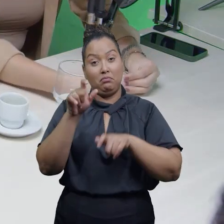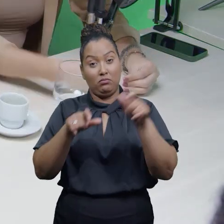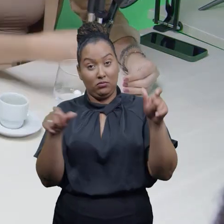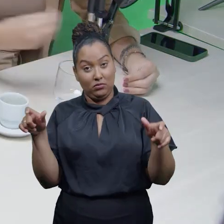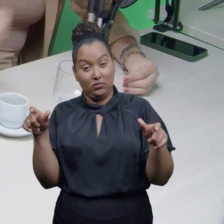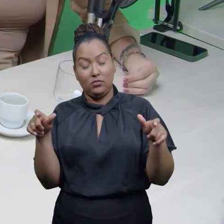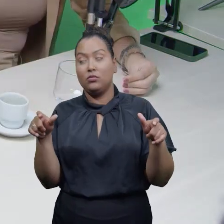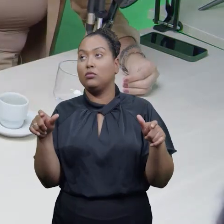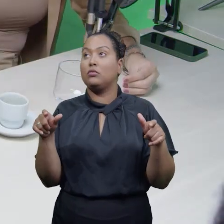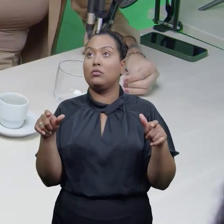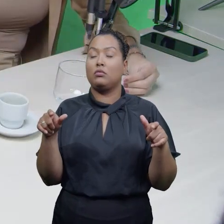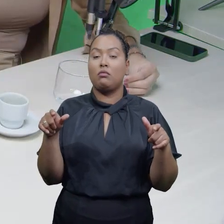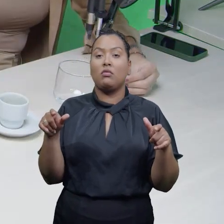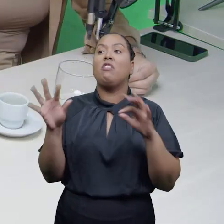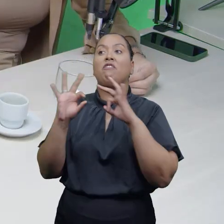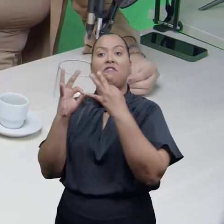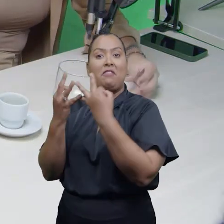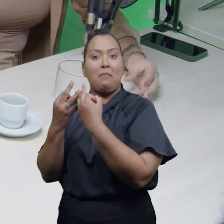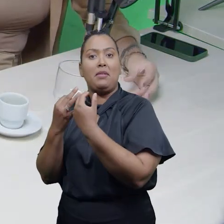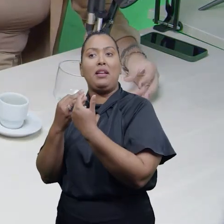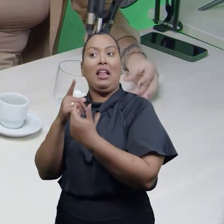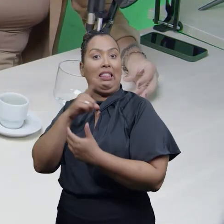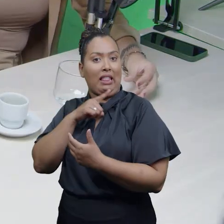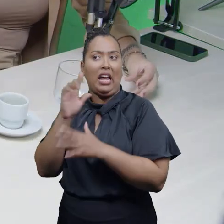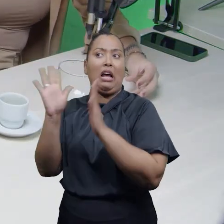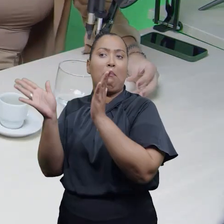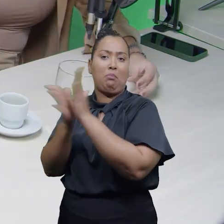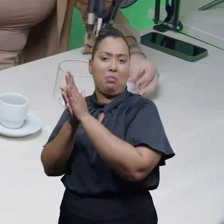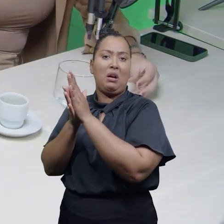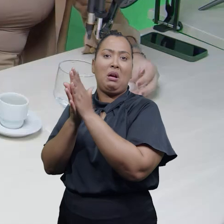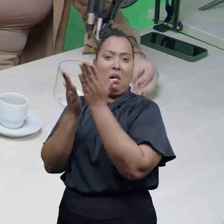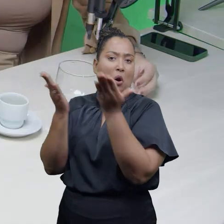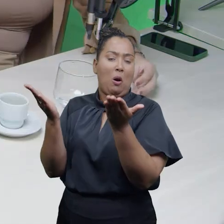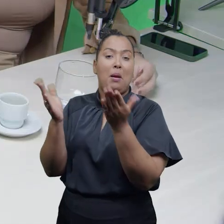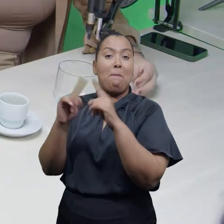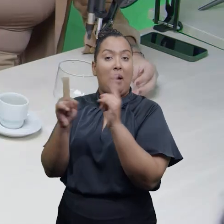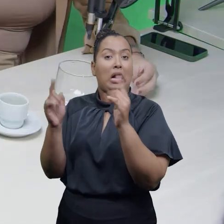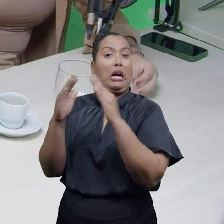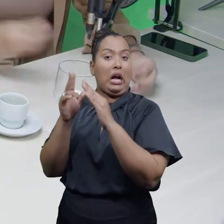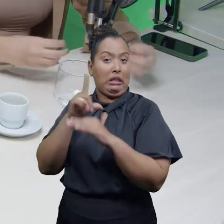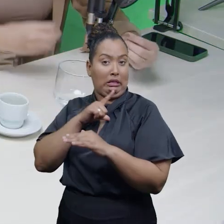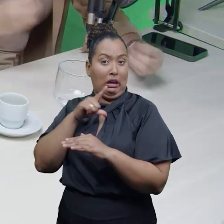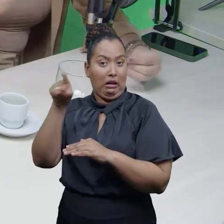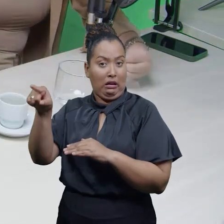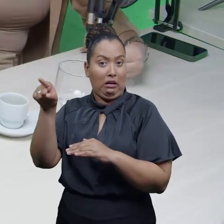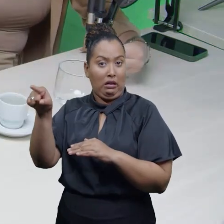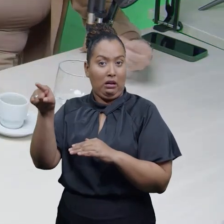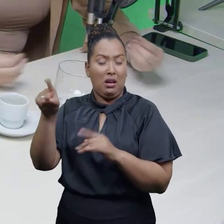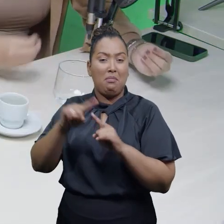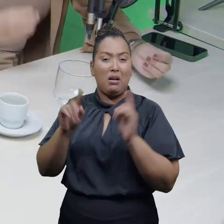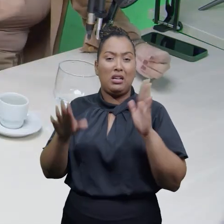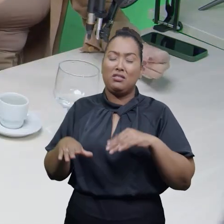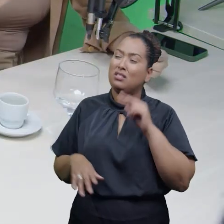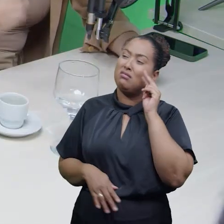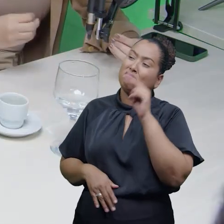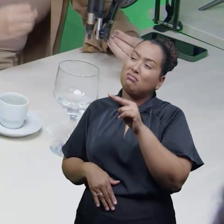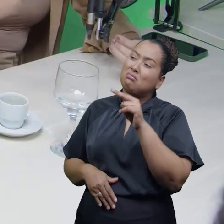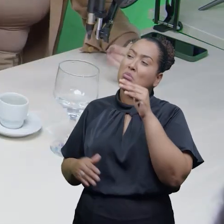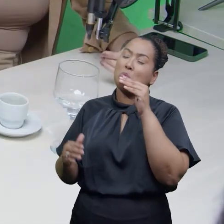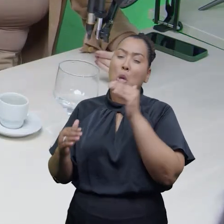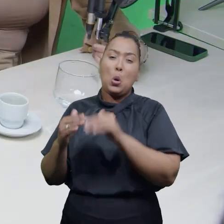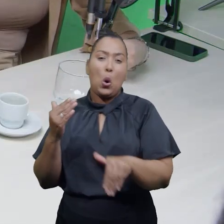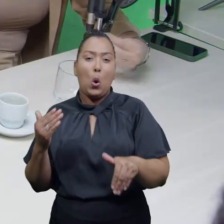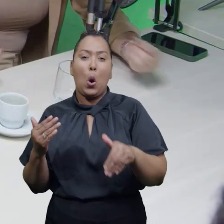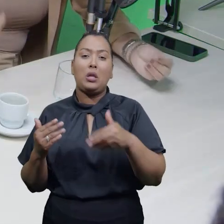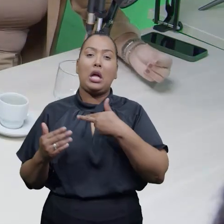aquelas pessoas, elas até têm ali uma família que tem uma moradia, mas por inúmeras razões,